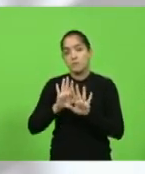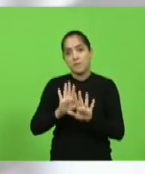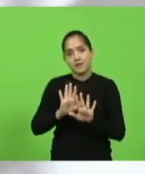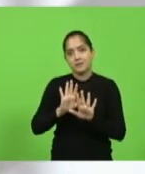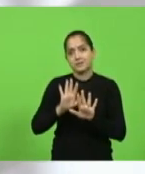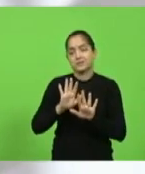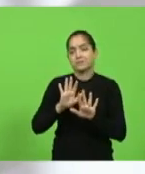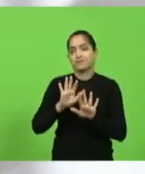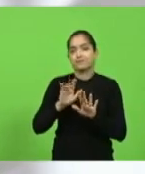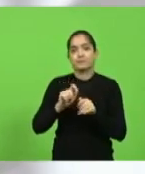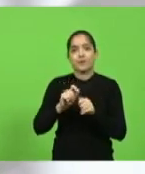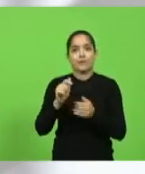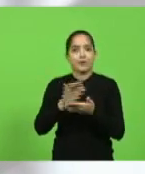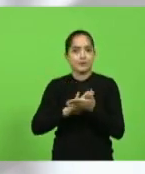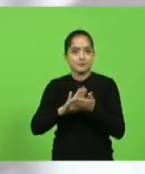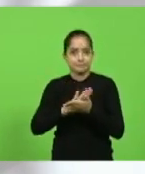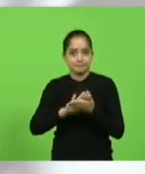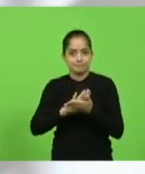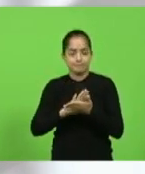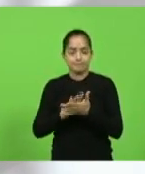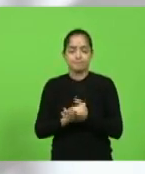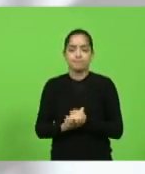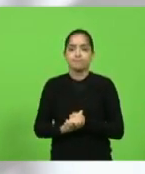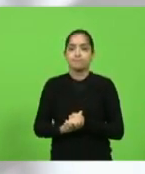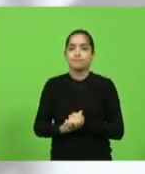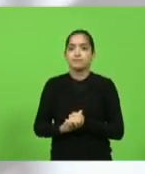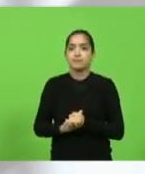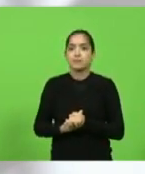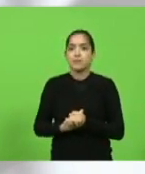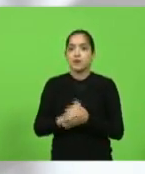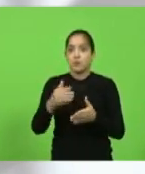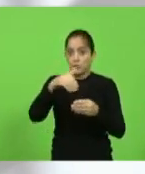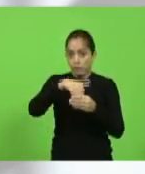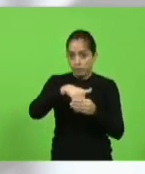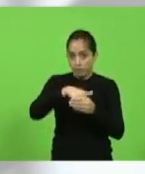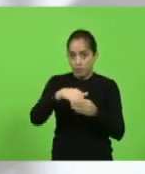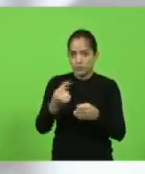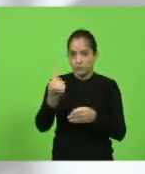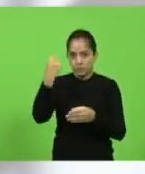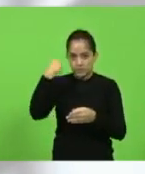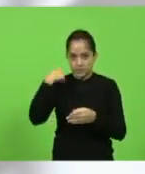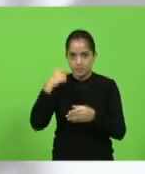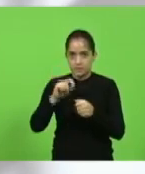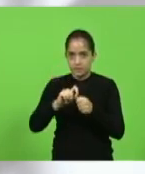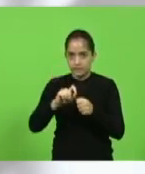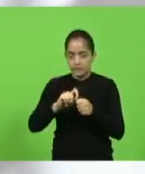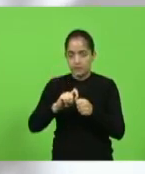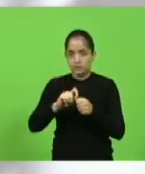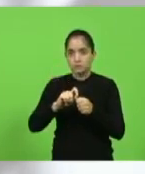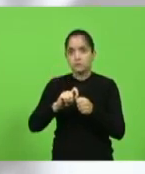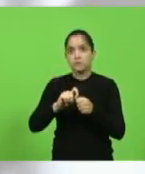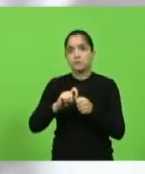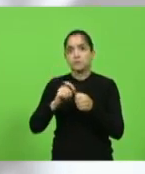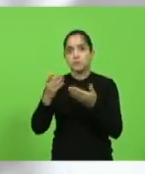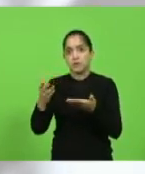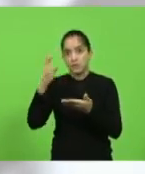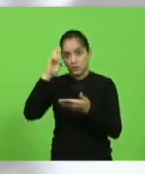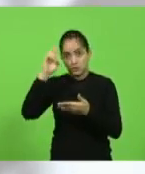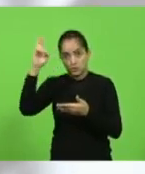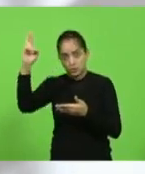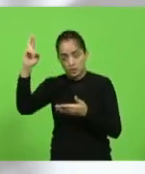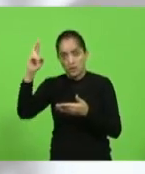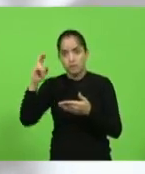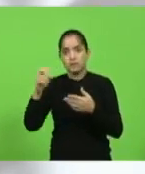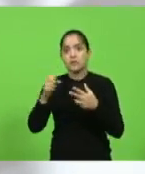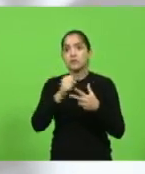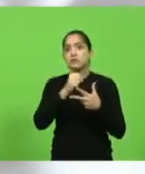fez. Como antecipei em meu voto anterior, Sua Excelência, como chefe do Poder Executivo,